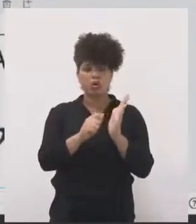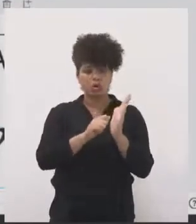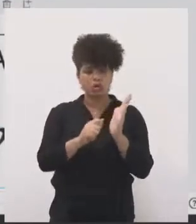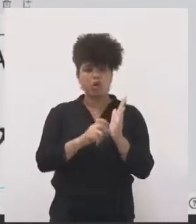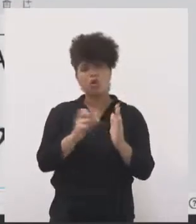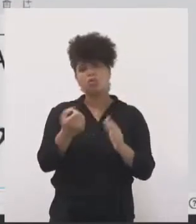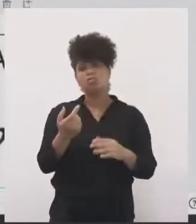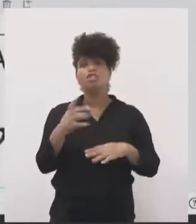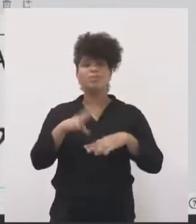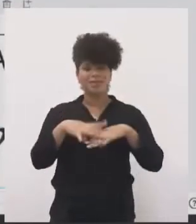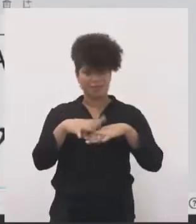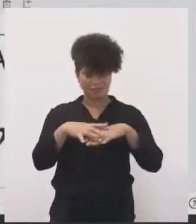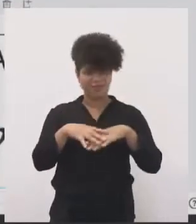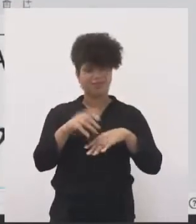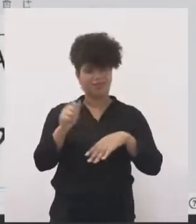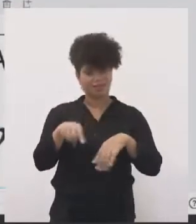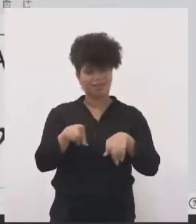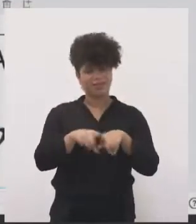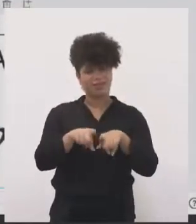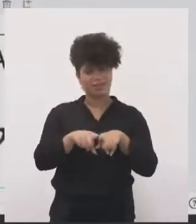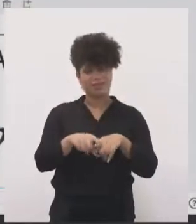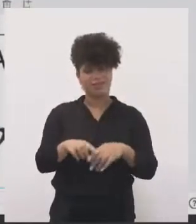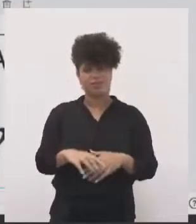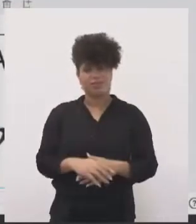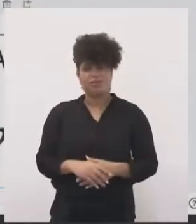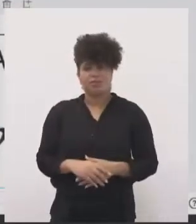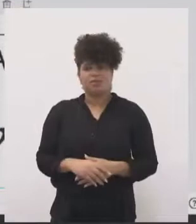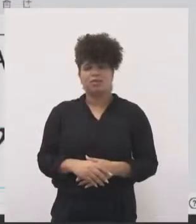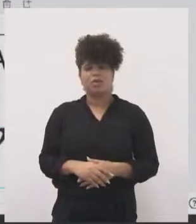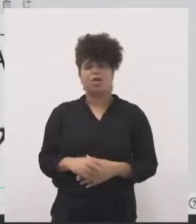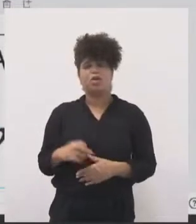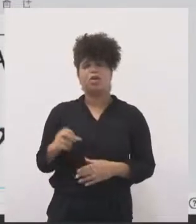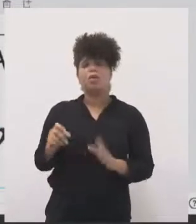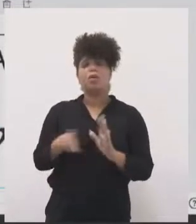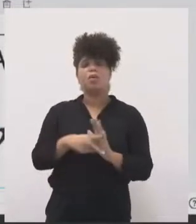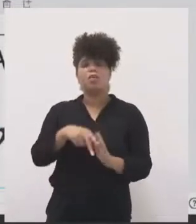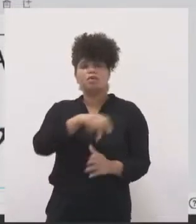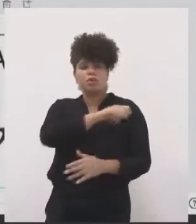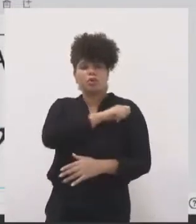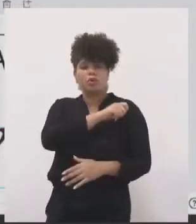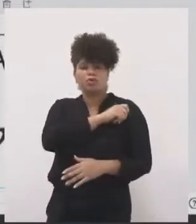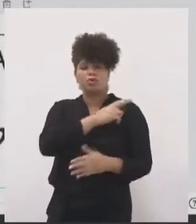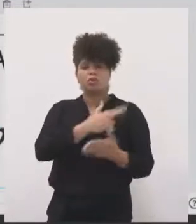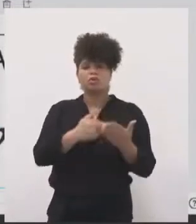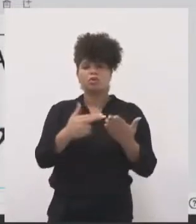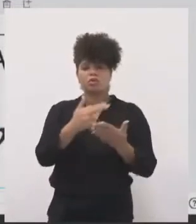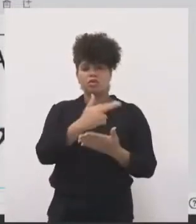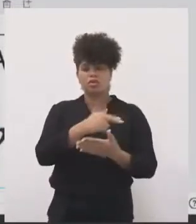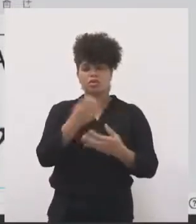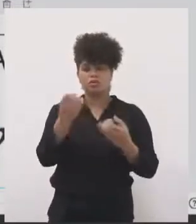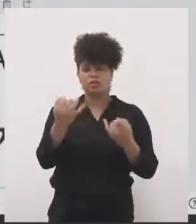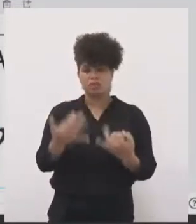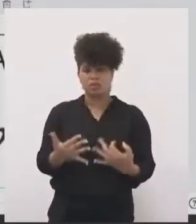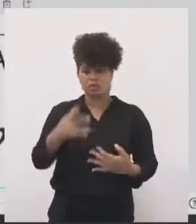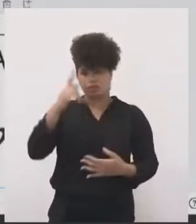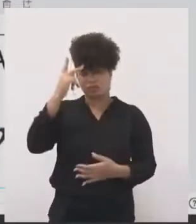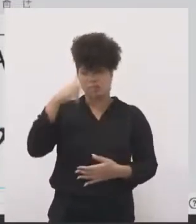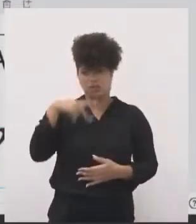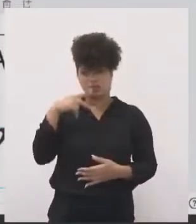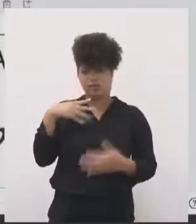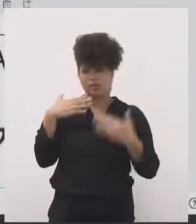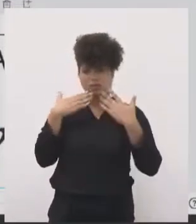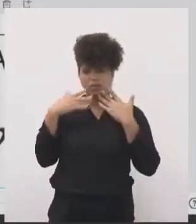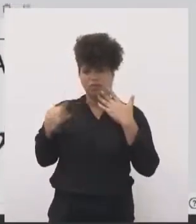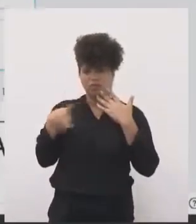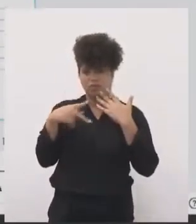de matemática, uma apostila para o aluno desenhar, conte sobre você, se apresentar ao